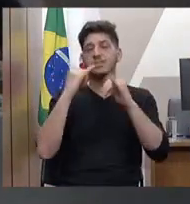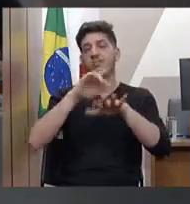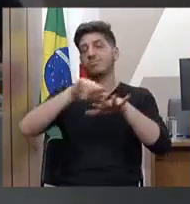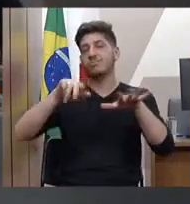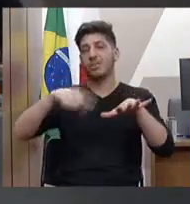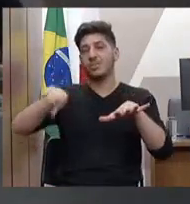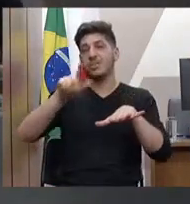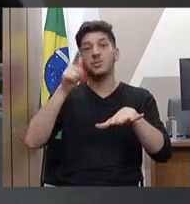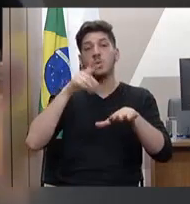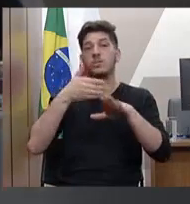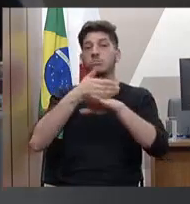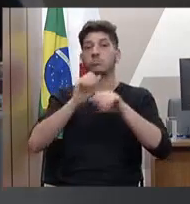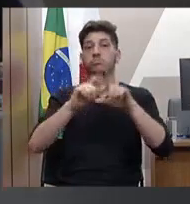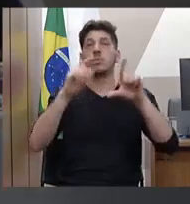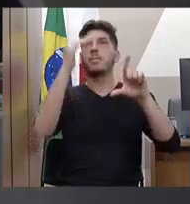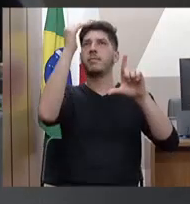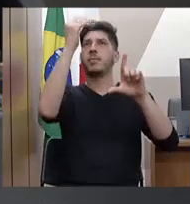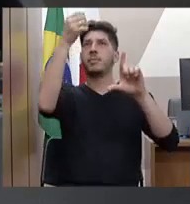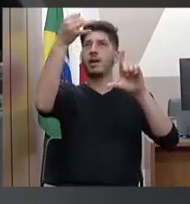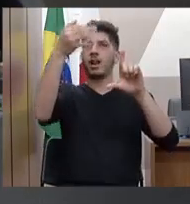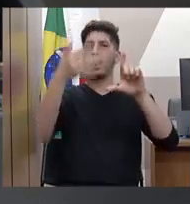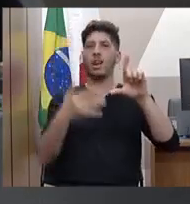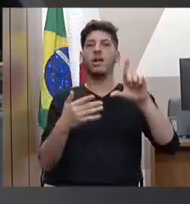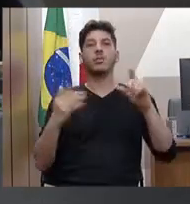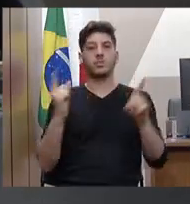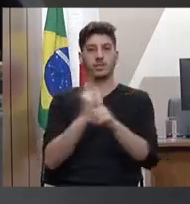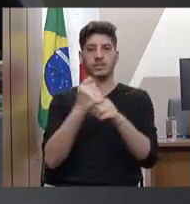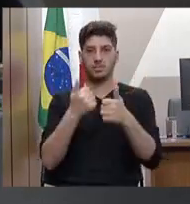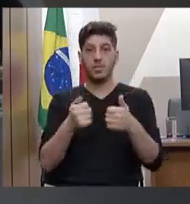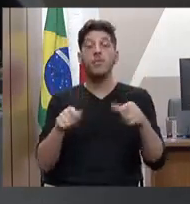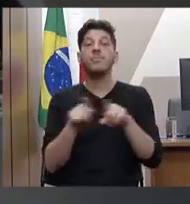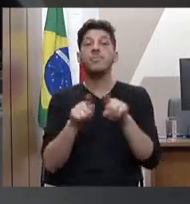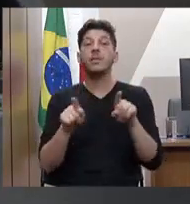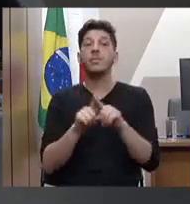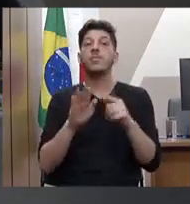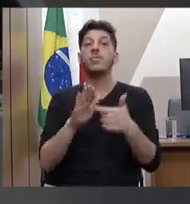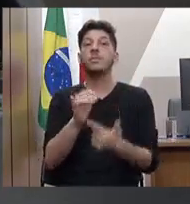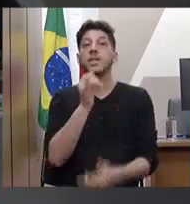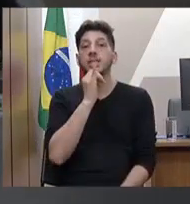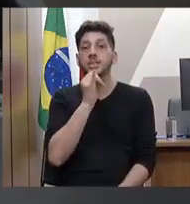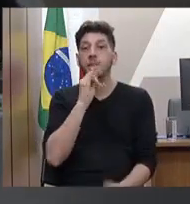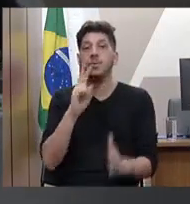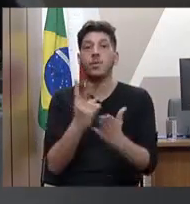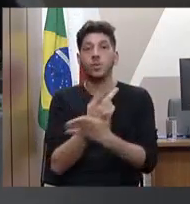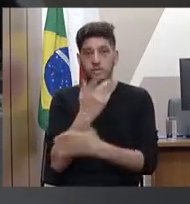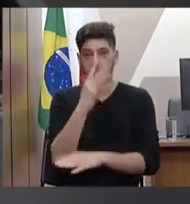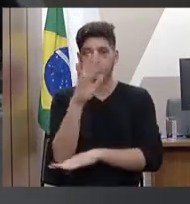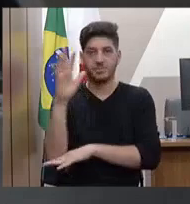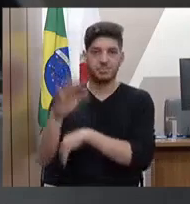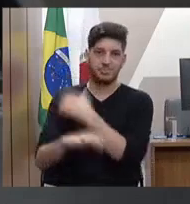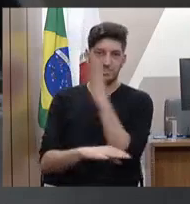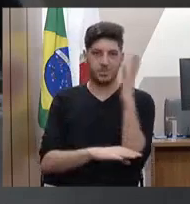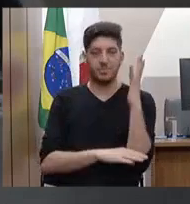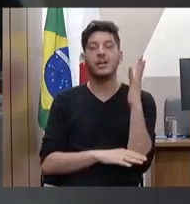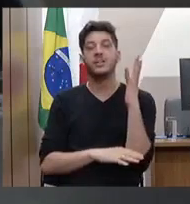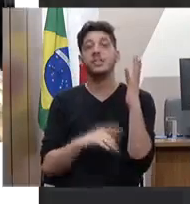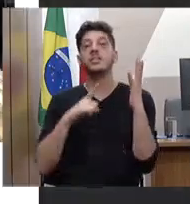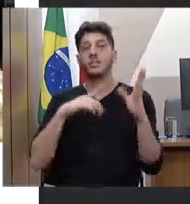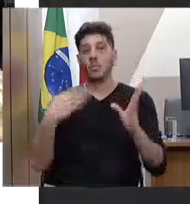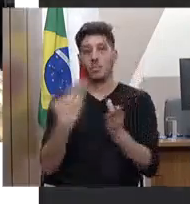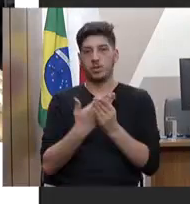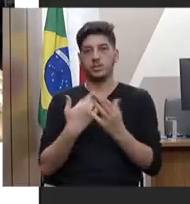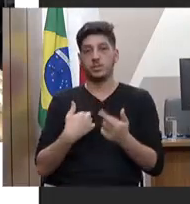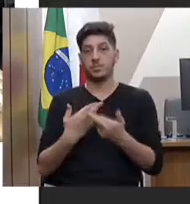tratados nesse site e aqui eu trouxe um caso de Meio Ambiente né um inquérito que